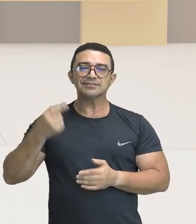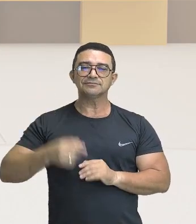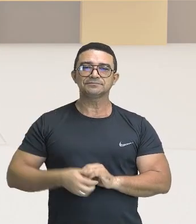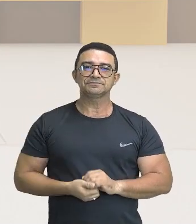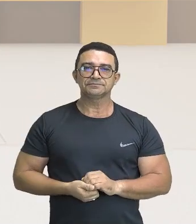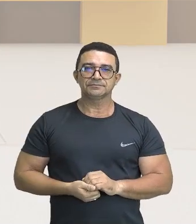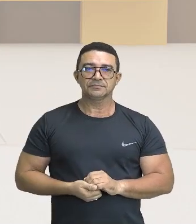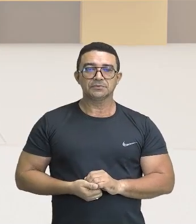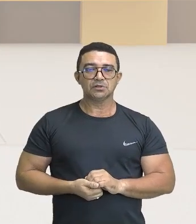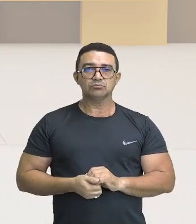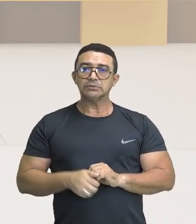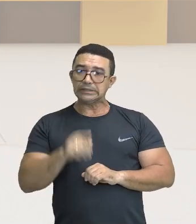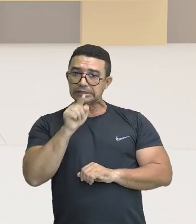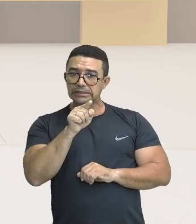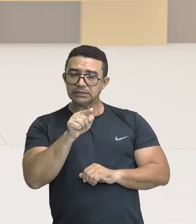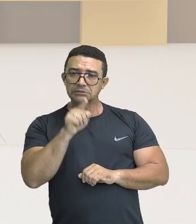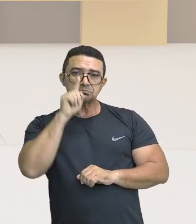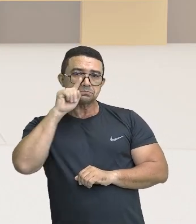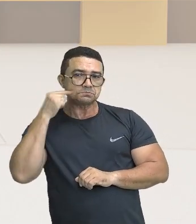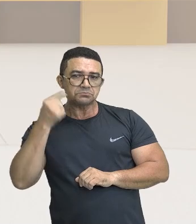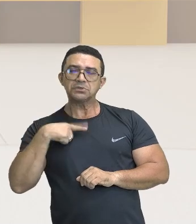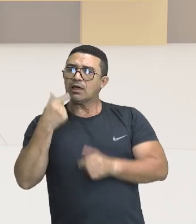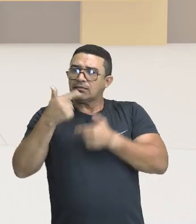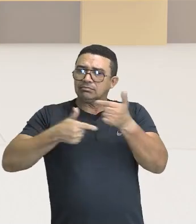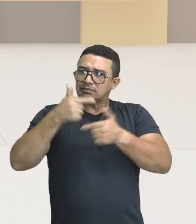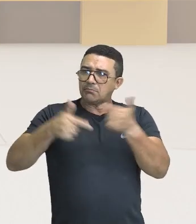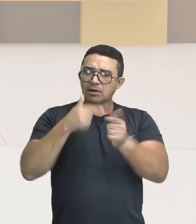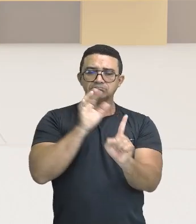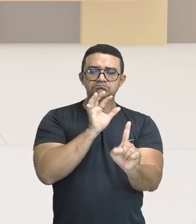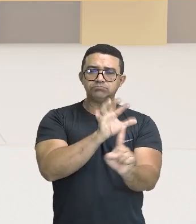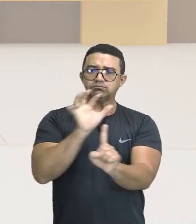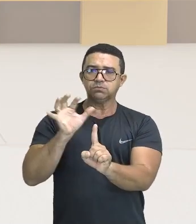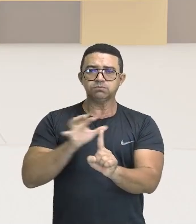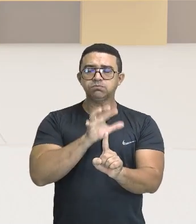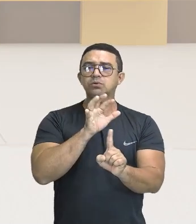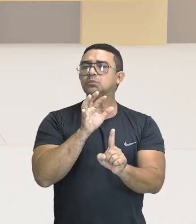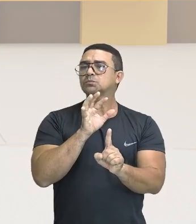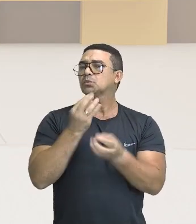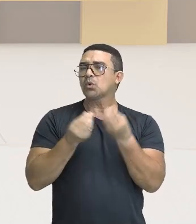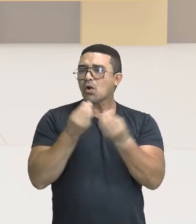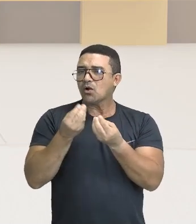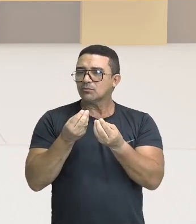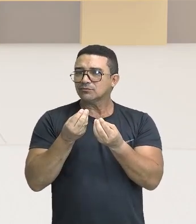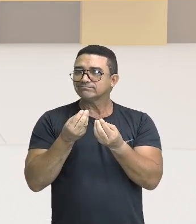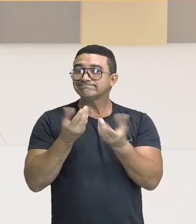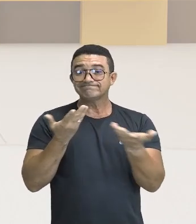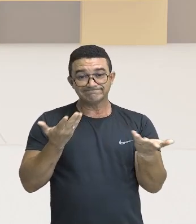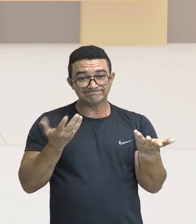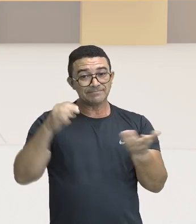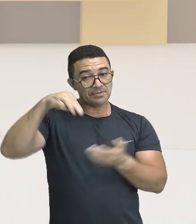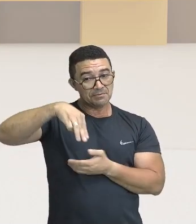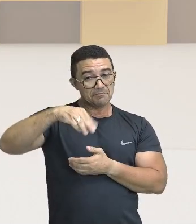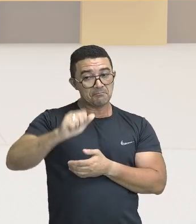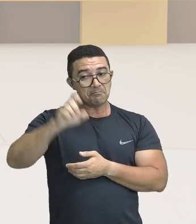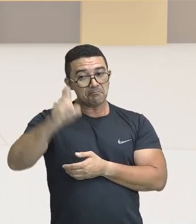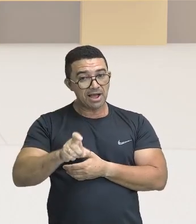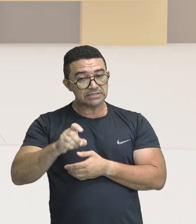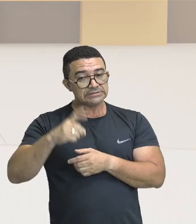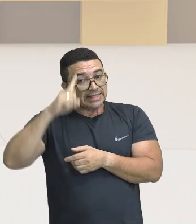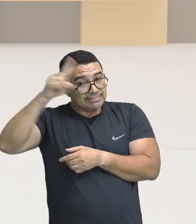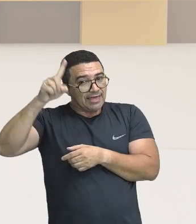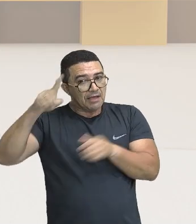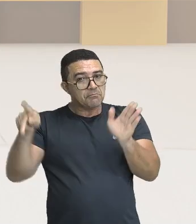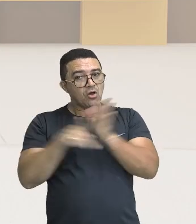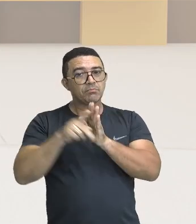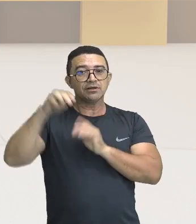aí, parabéns. Teve seu trabalho altamente influenciado, gente, olha só, né, pelo marxismo, por ideias